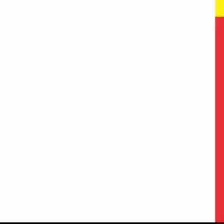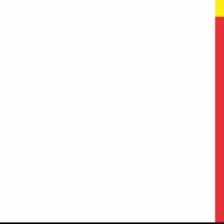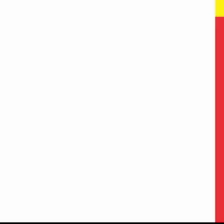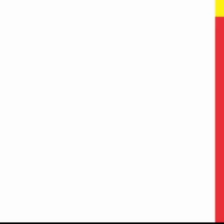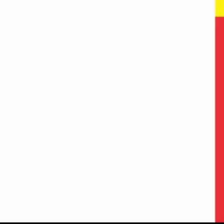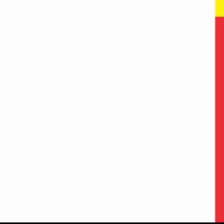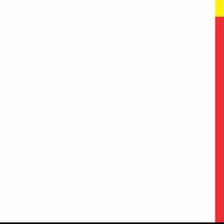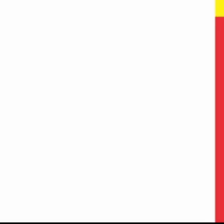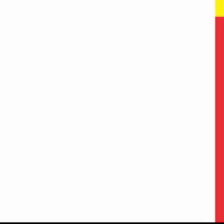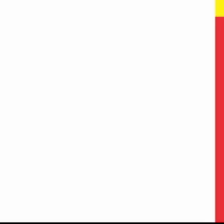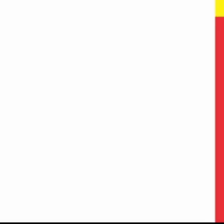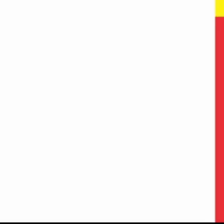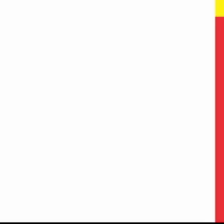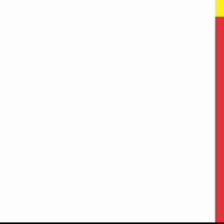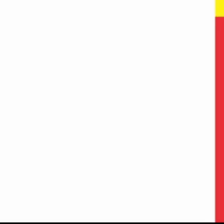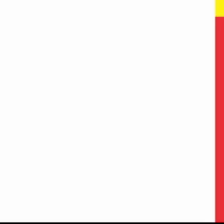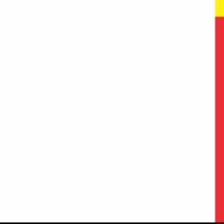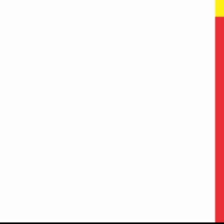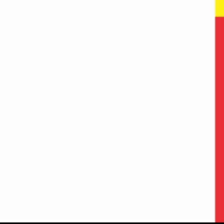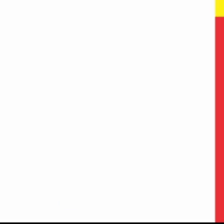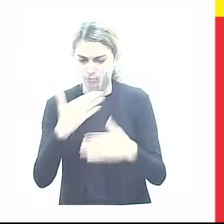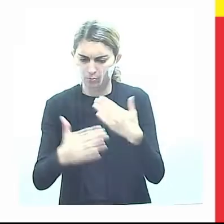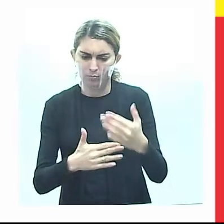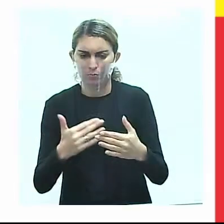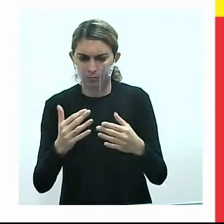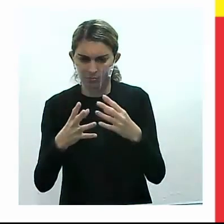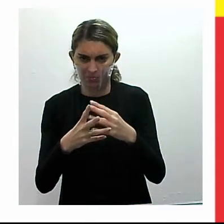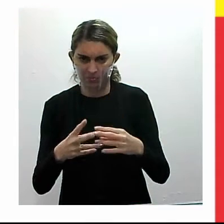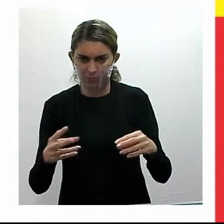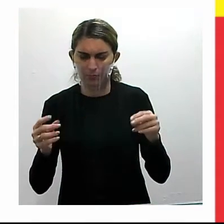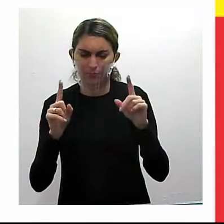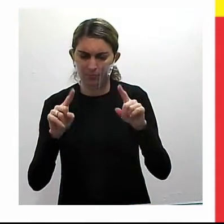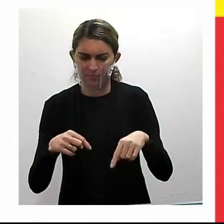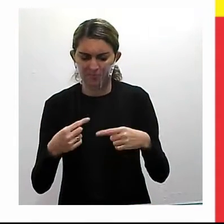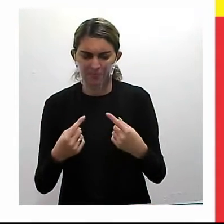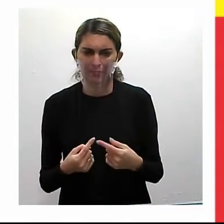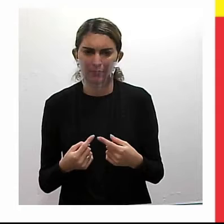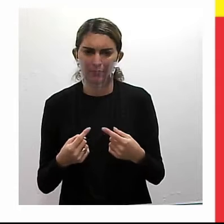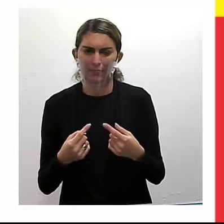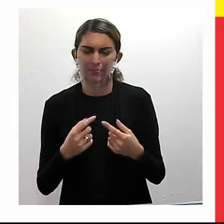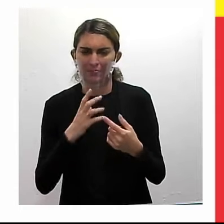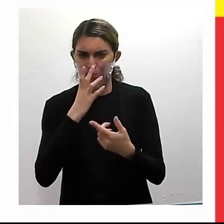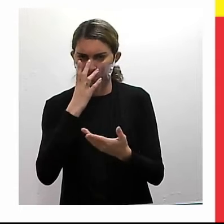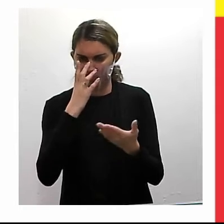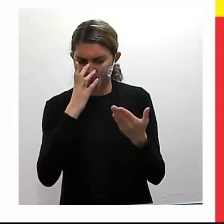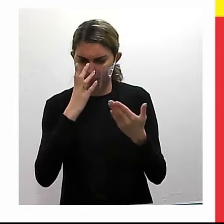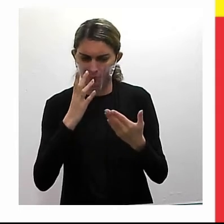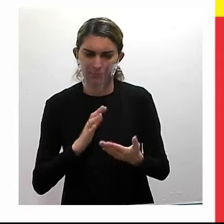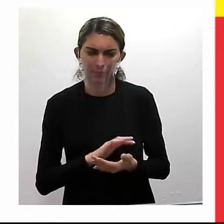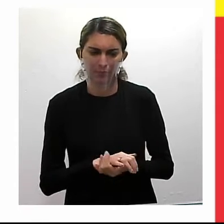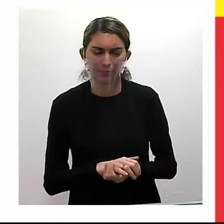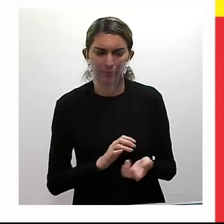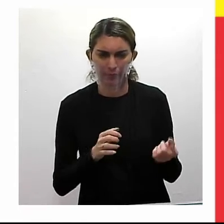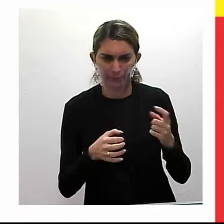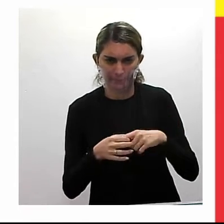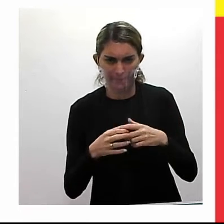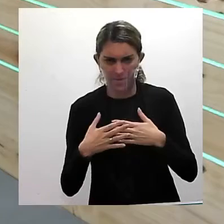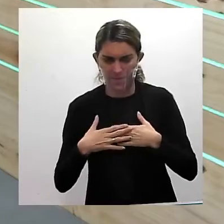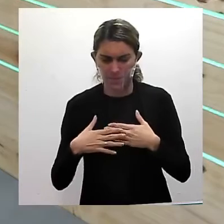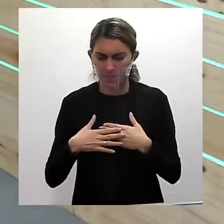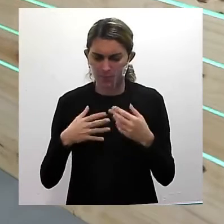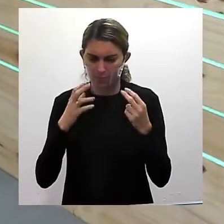natureza termoquímica do seu processo de dissolução é. Então, olha, observa só. Volta comigo para a gente ver. Vê